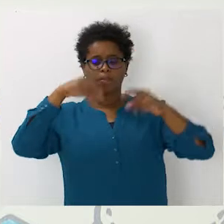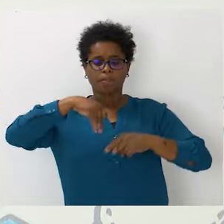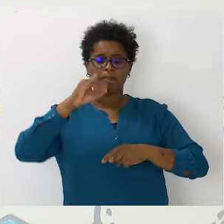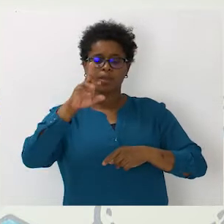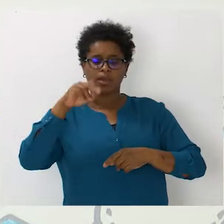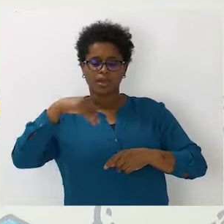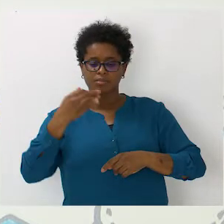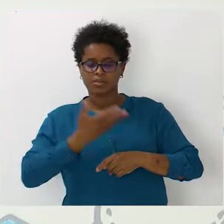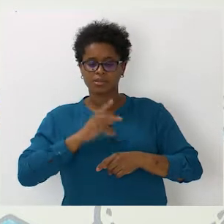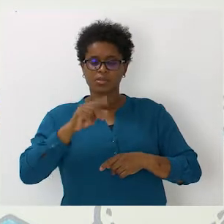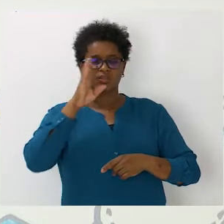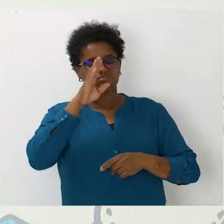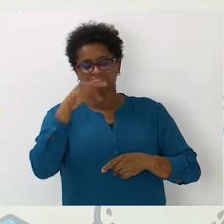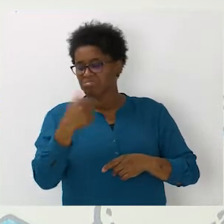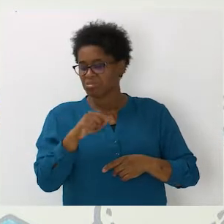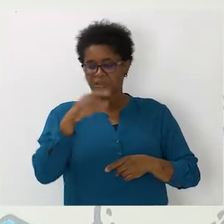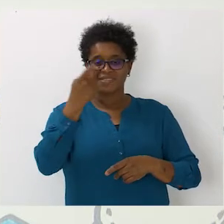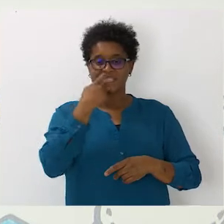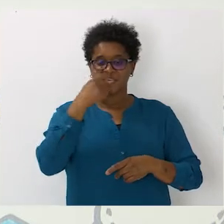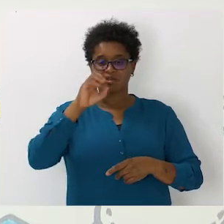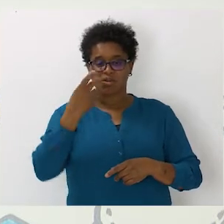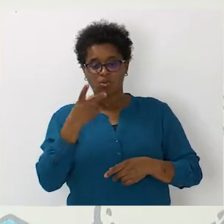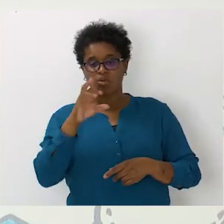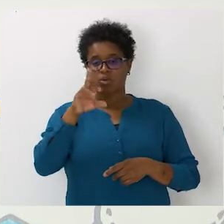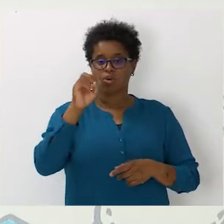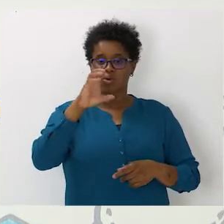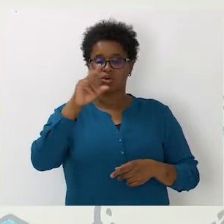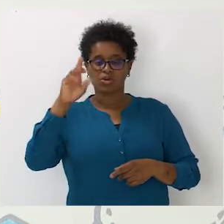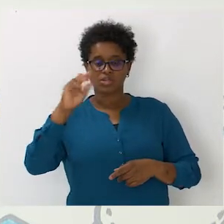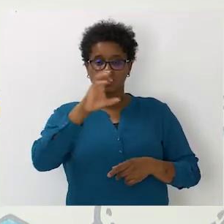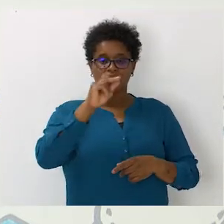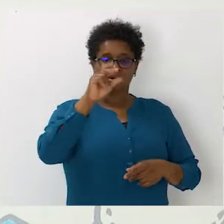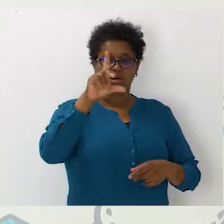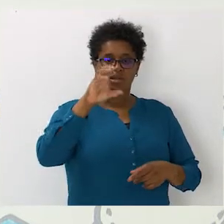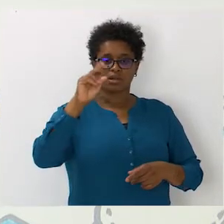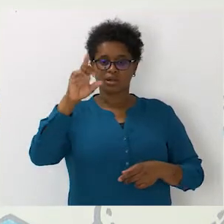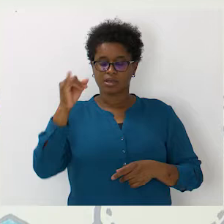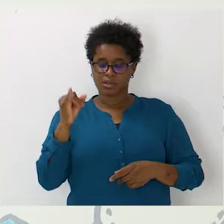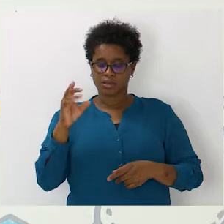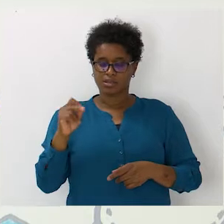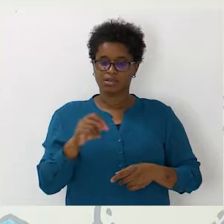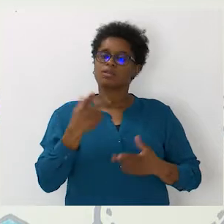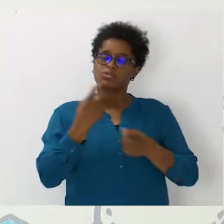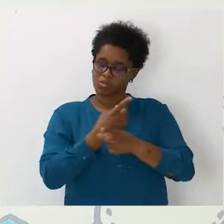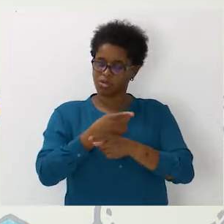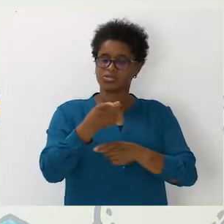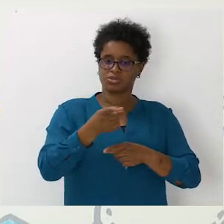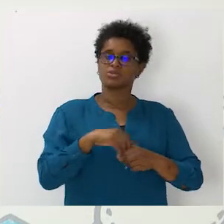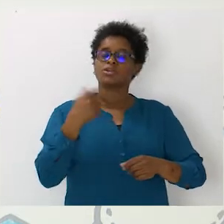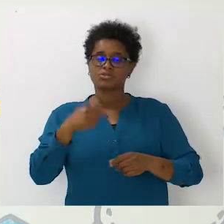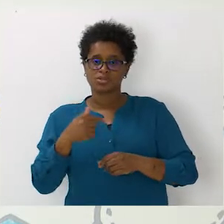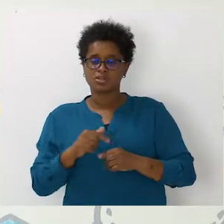não houvesse pedras ou rochas calcárias? E por causa disso, a